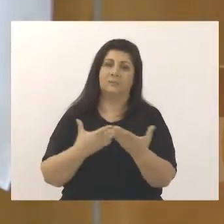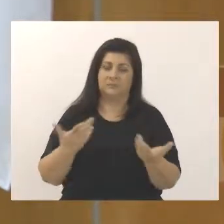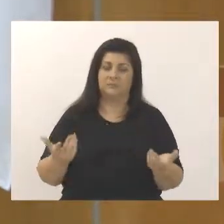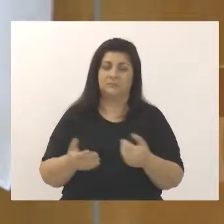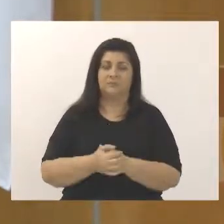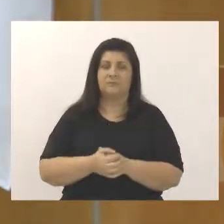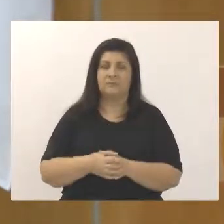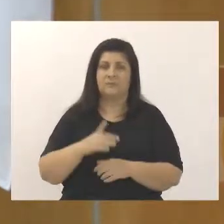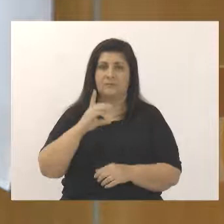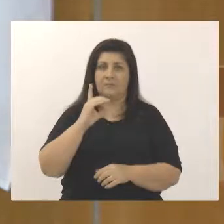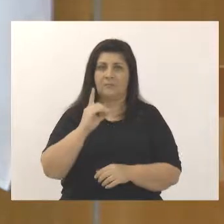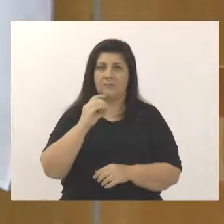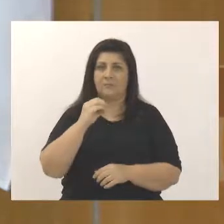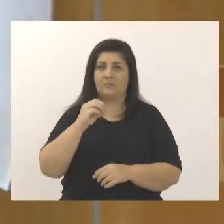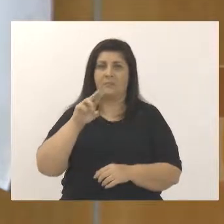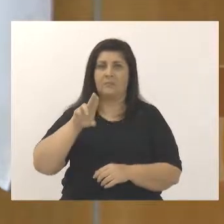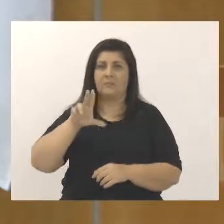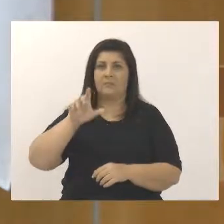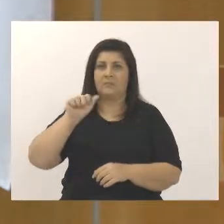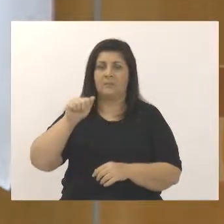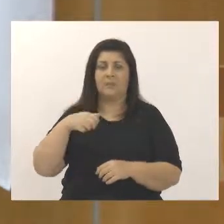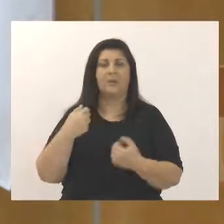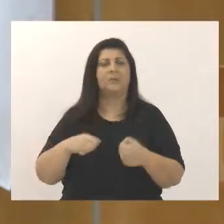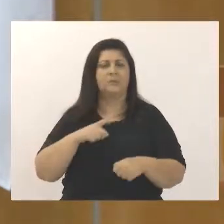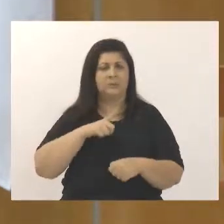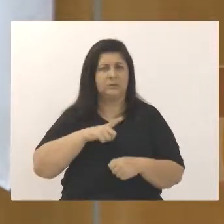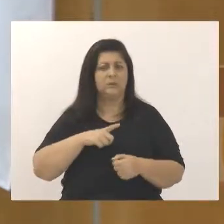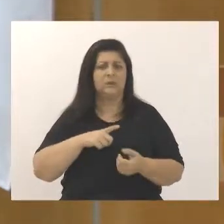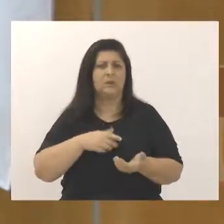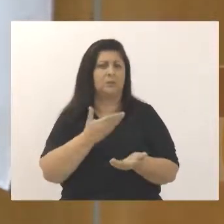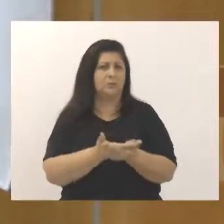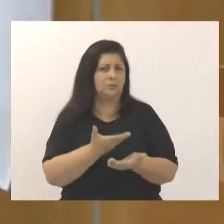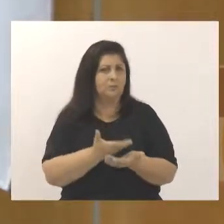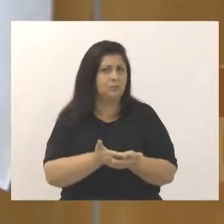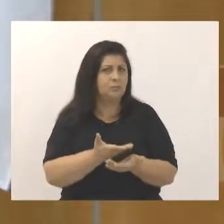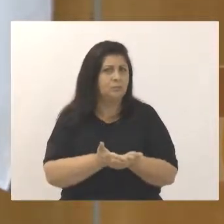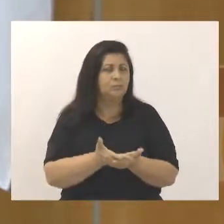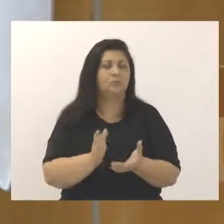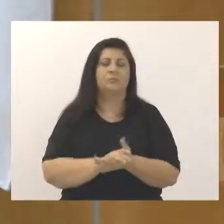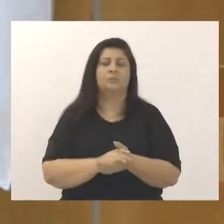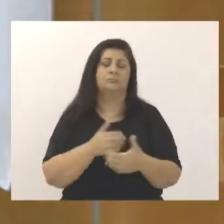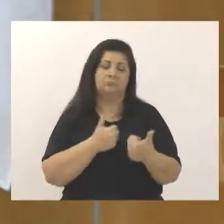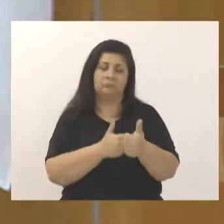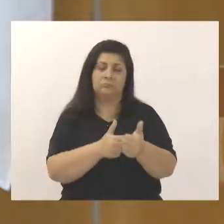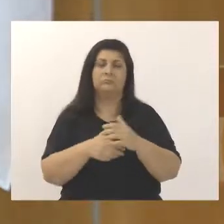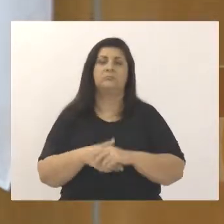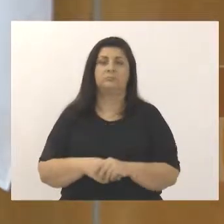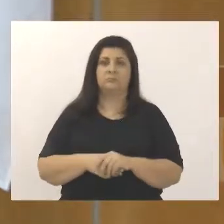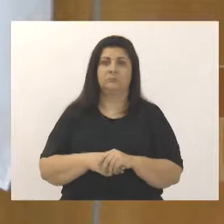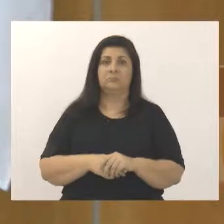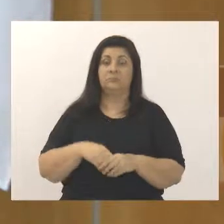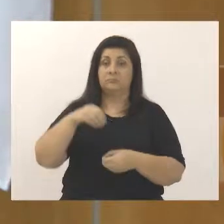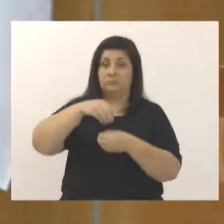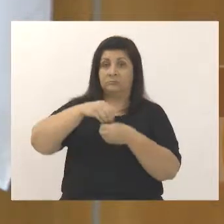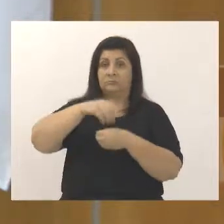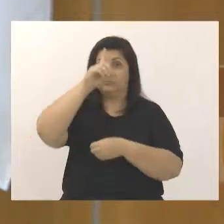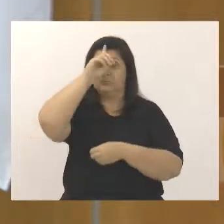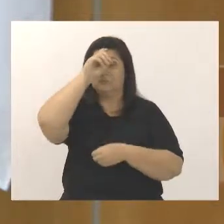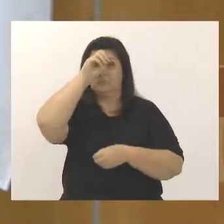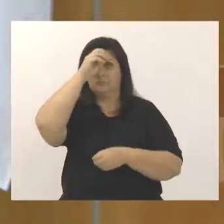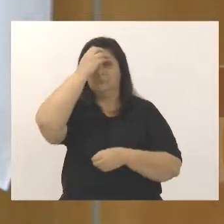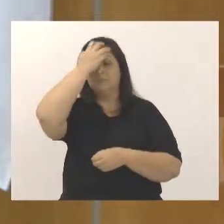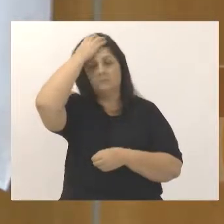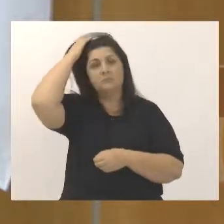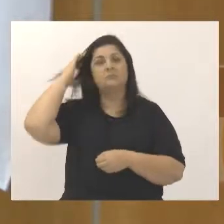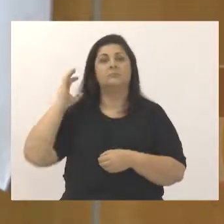ser doula tem que ter formação, tem que ter acompanhamento. E no hospital, ela